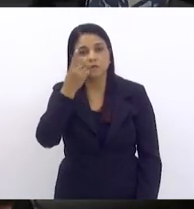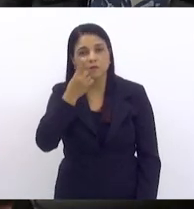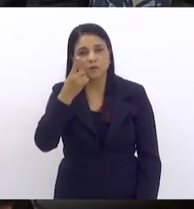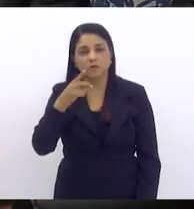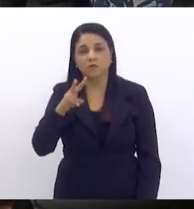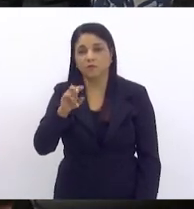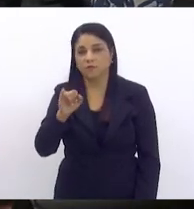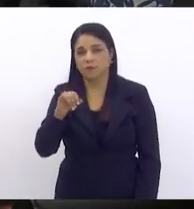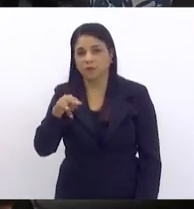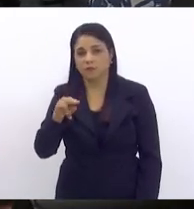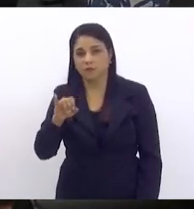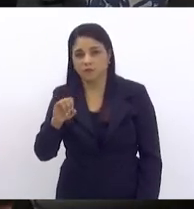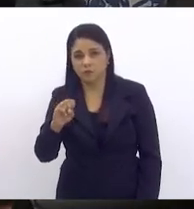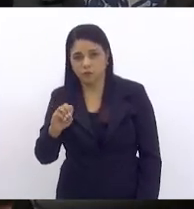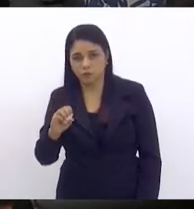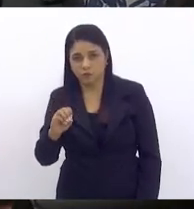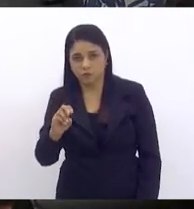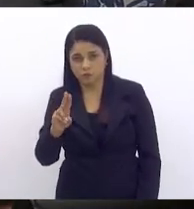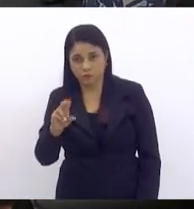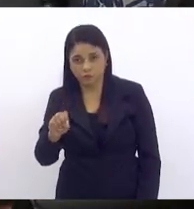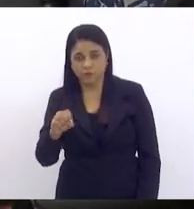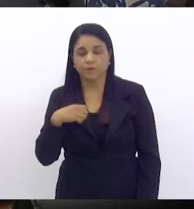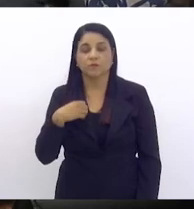Deputado Vinícius Cozolino.